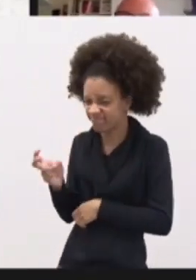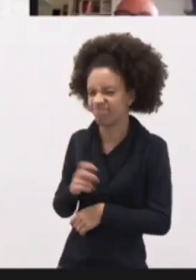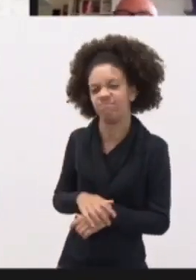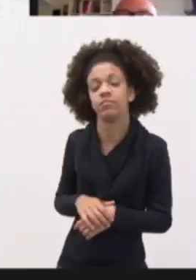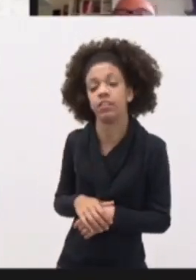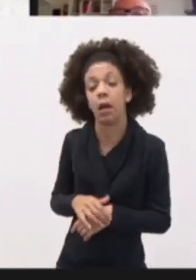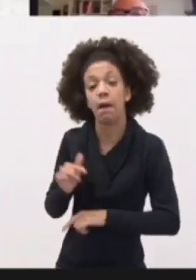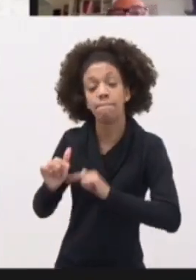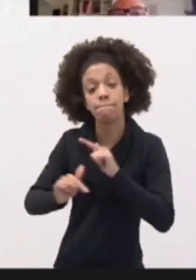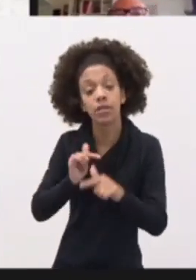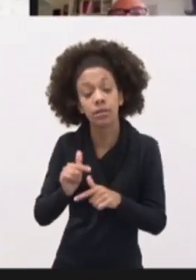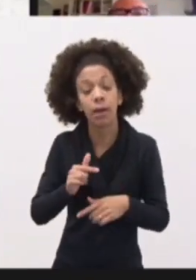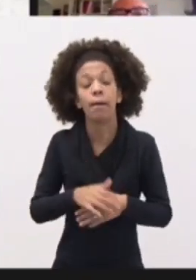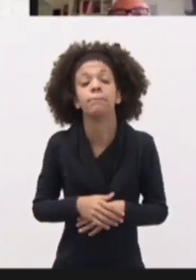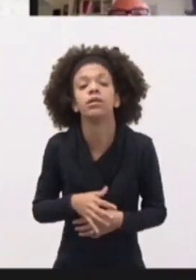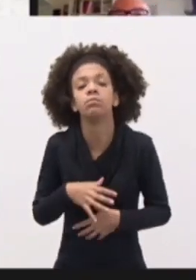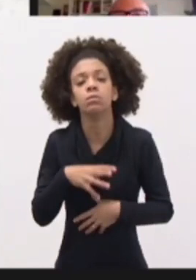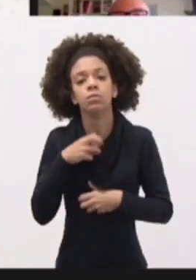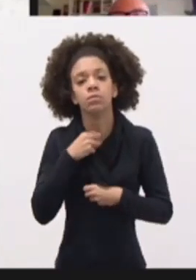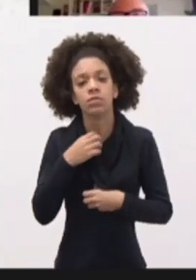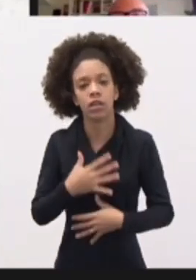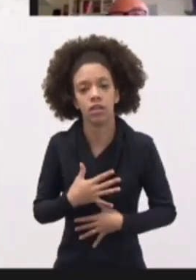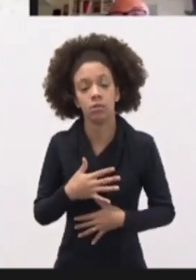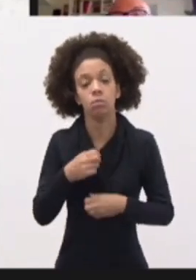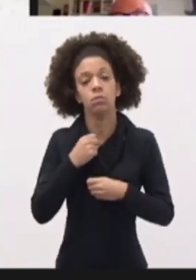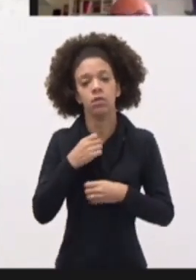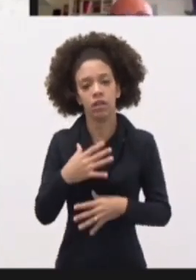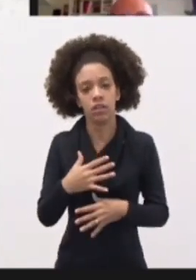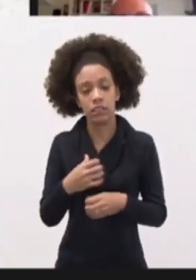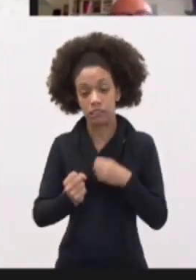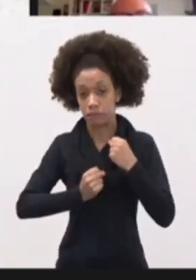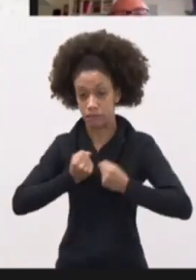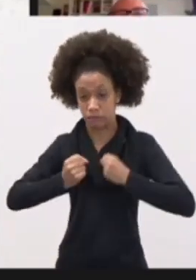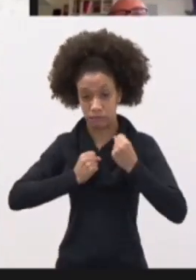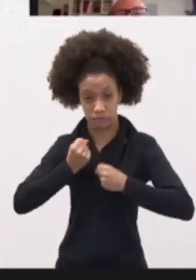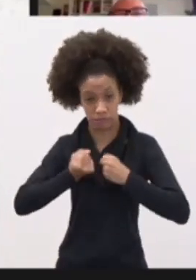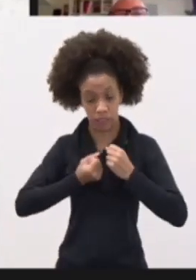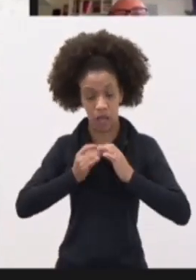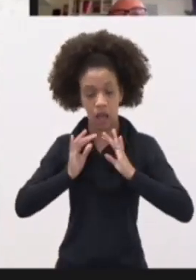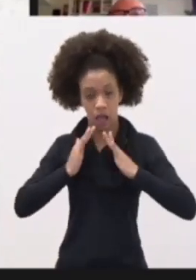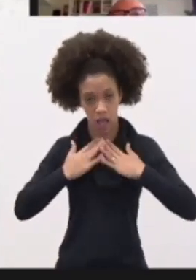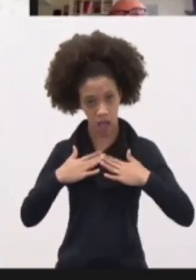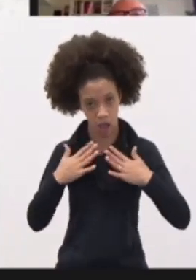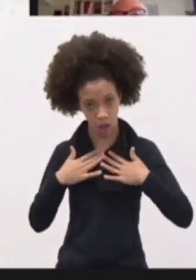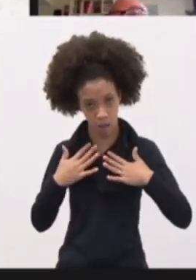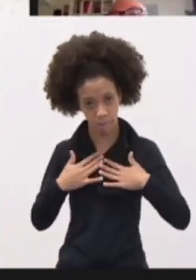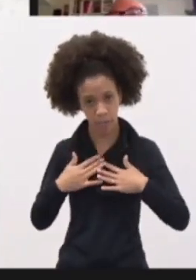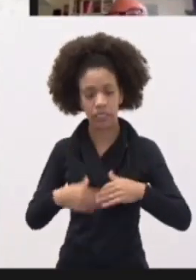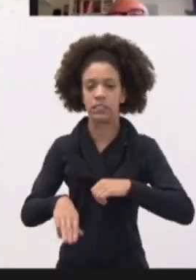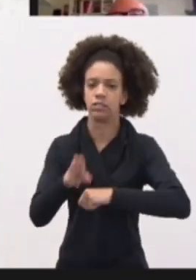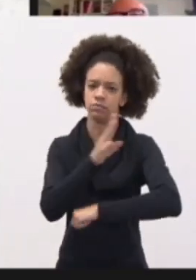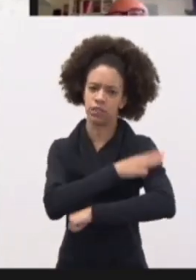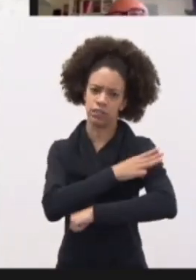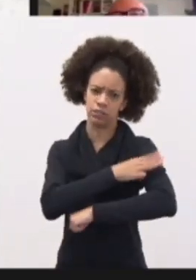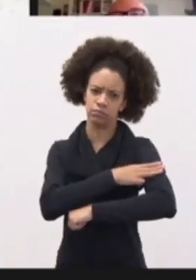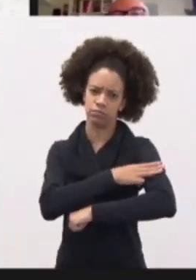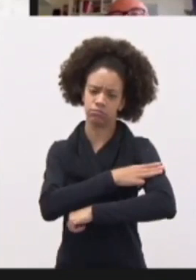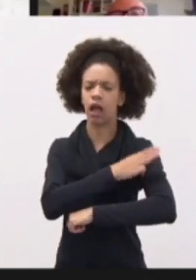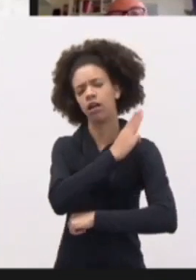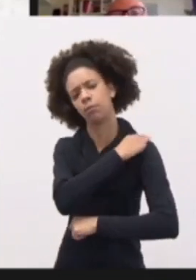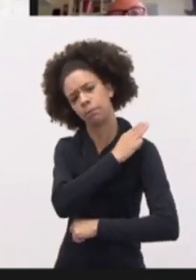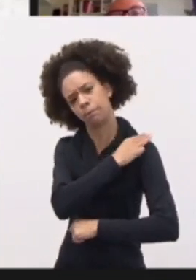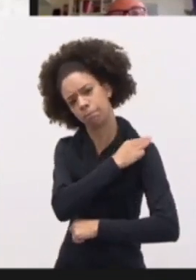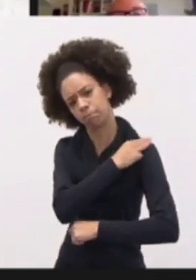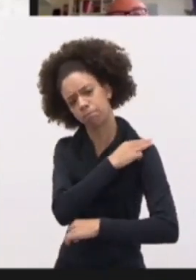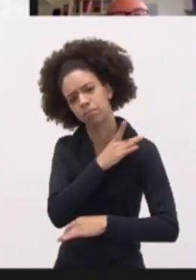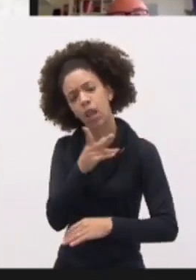Para trabalhar a respiração e controle da ansiedade, com sua turma da terceira série do ensino médio, o professor André criou